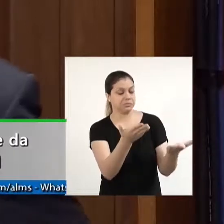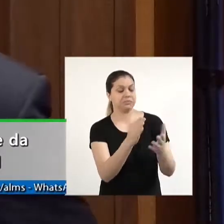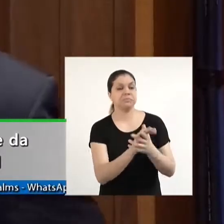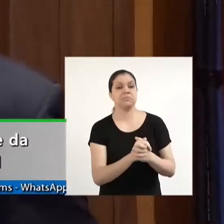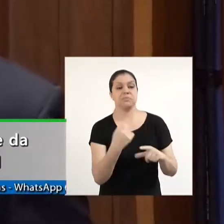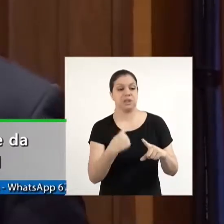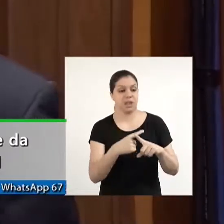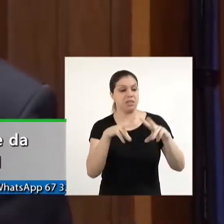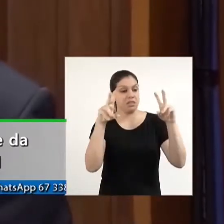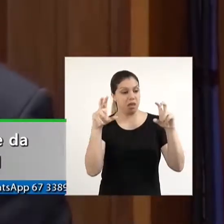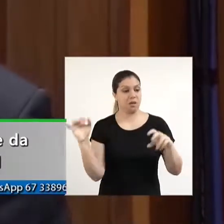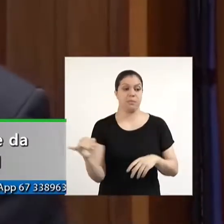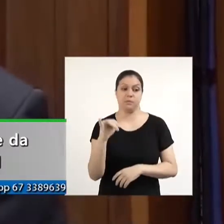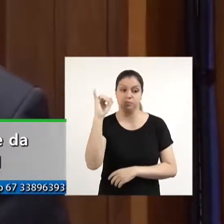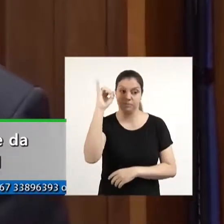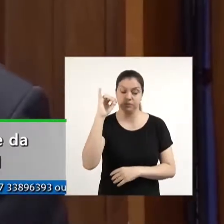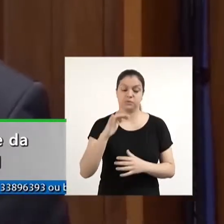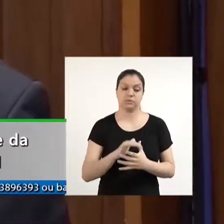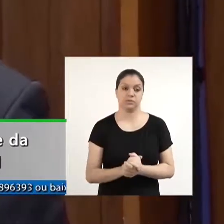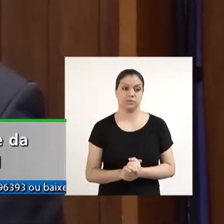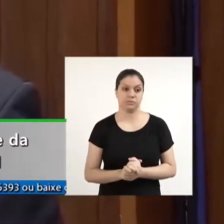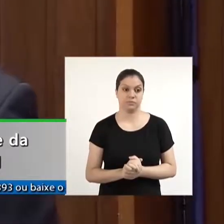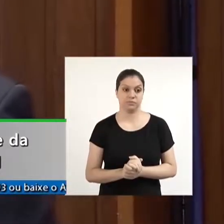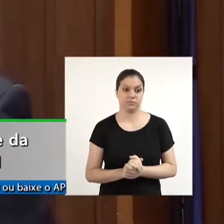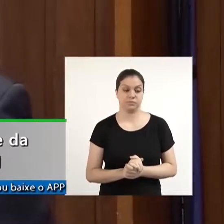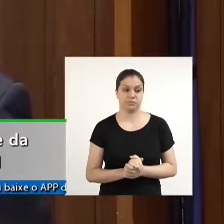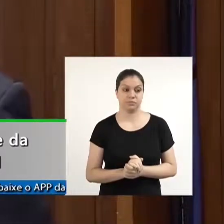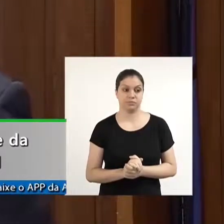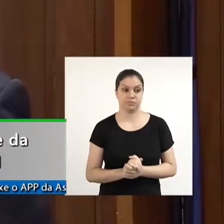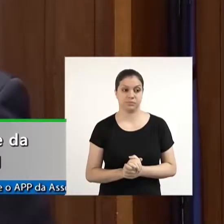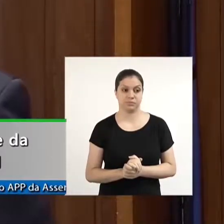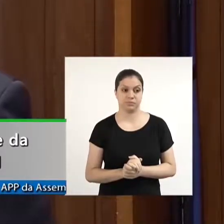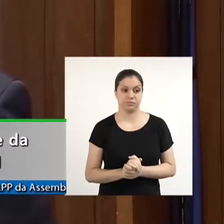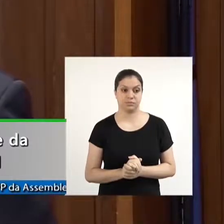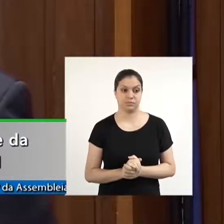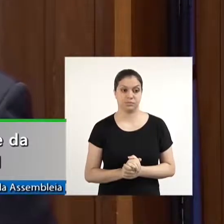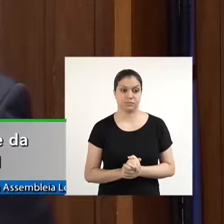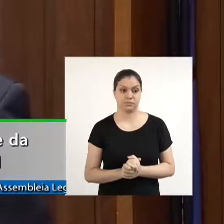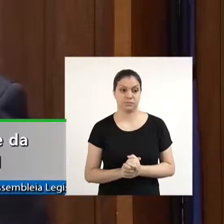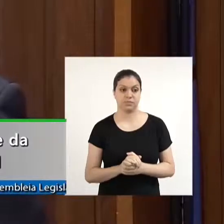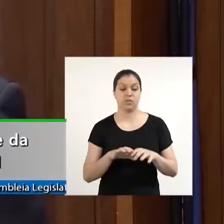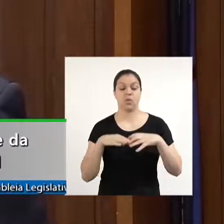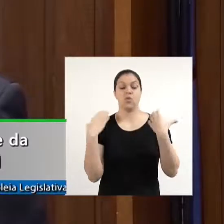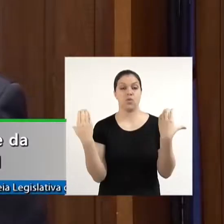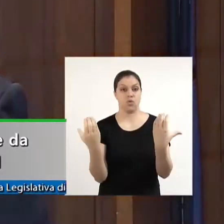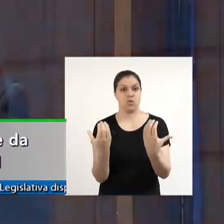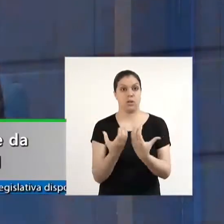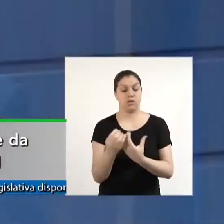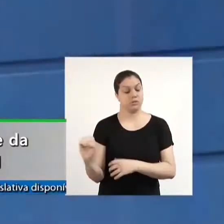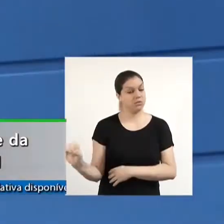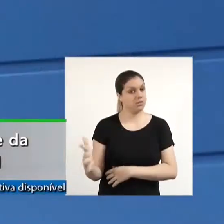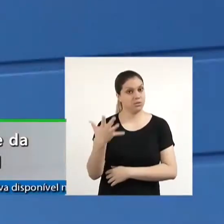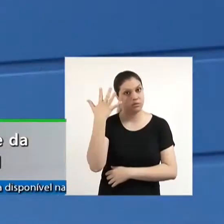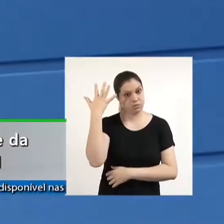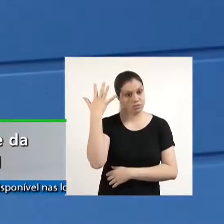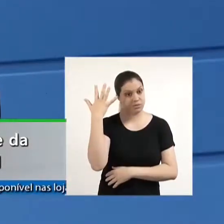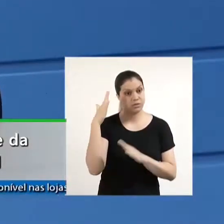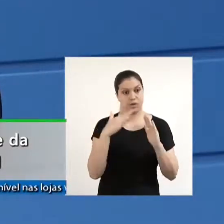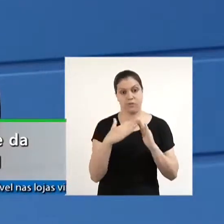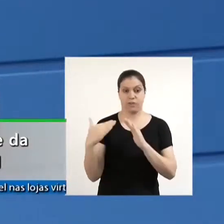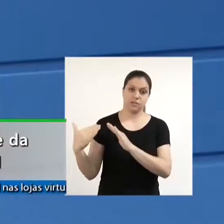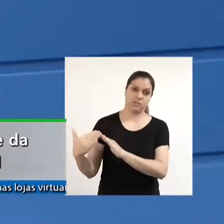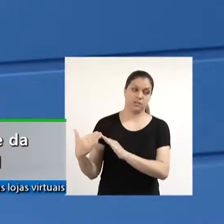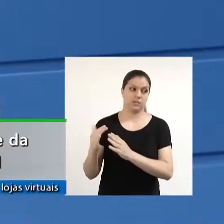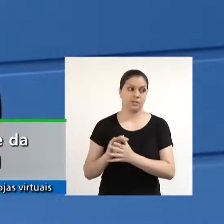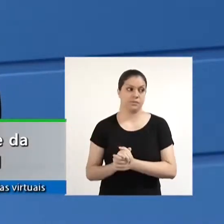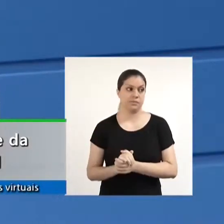por representá-la neste conclave, o congresso que acontecerá, não é, na nossa vizinha,